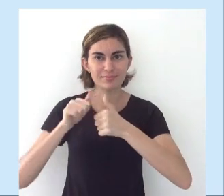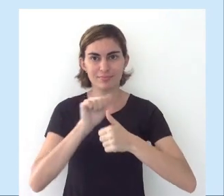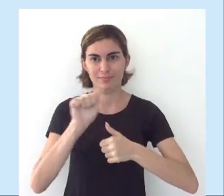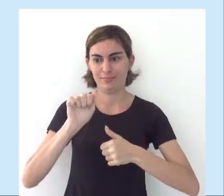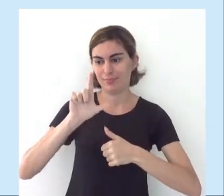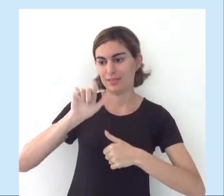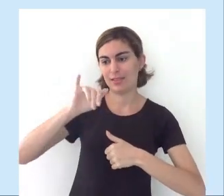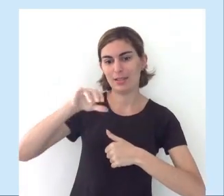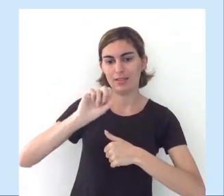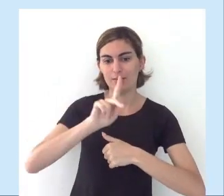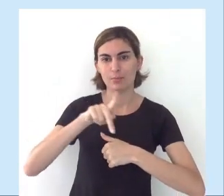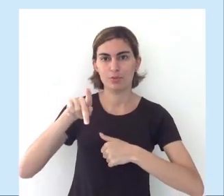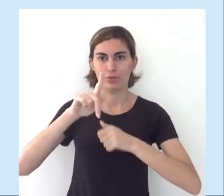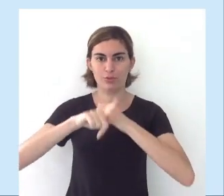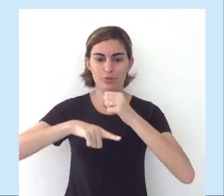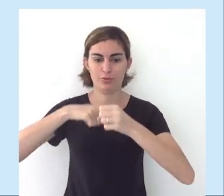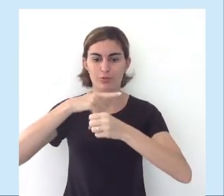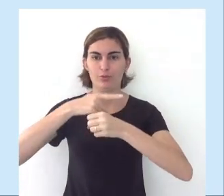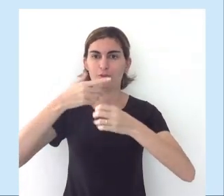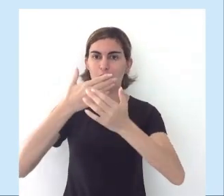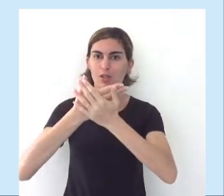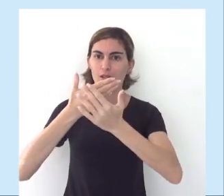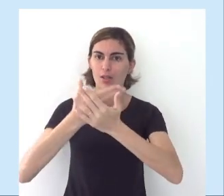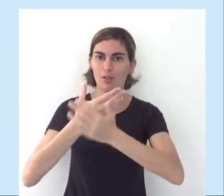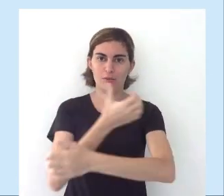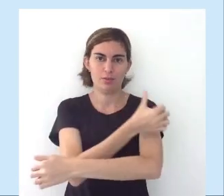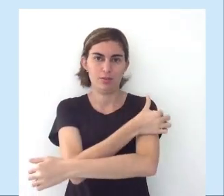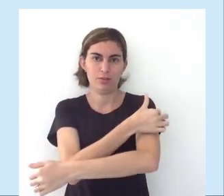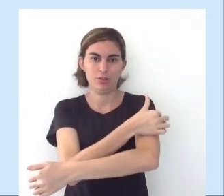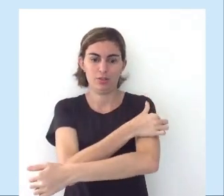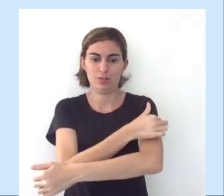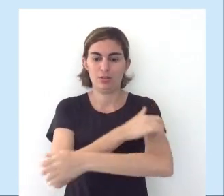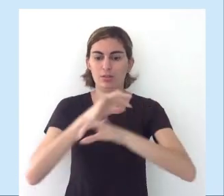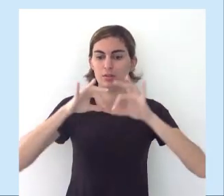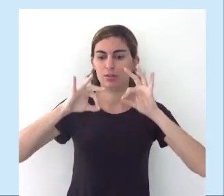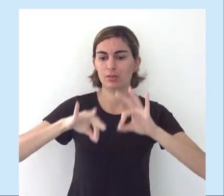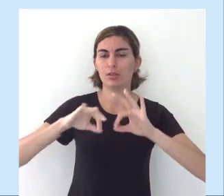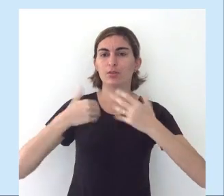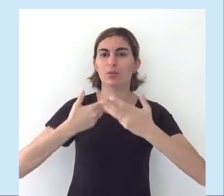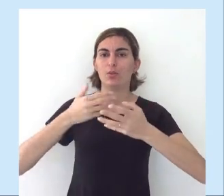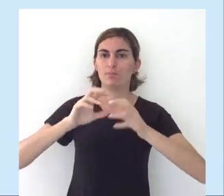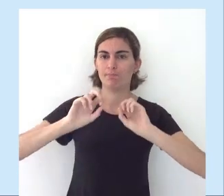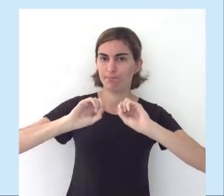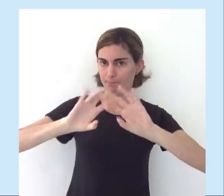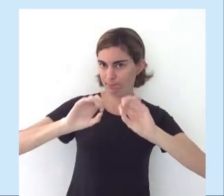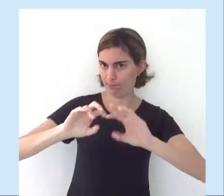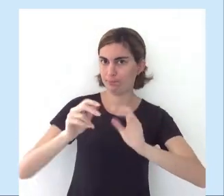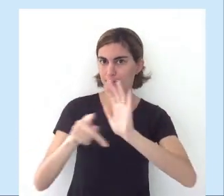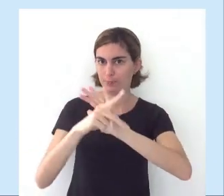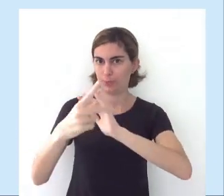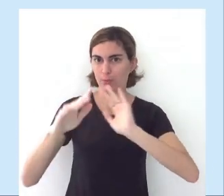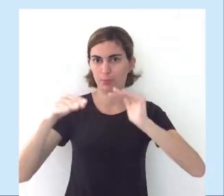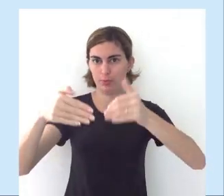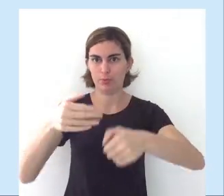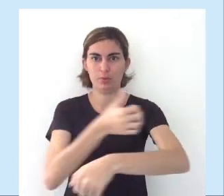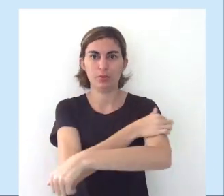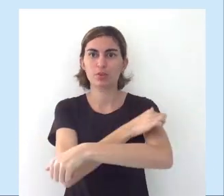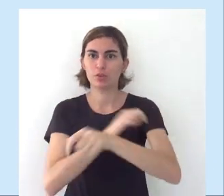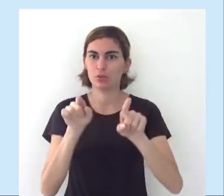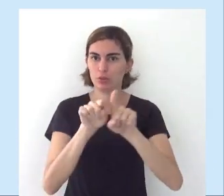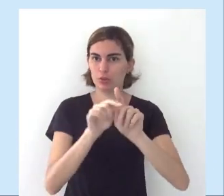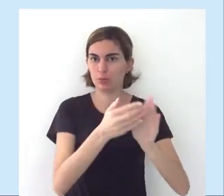Olá, gente. Meu nome é Alisson, professor de Geografia. Essa aula vai para o 6º ano, certo? É recomendável para o 6º ano, né? Mas você também